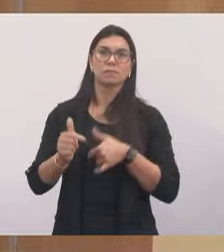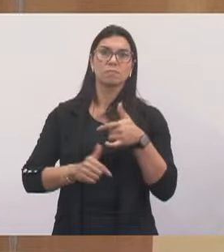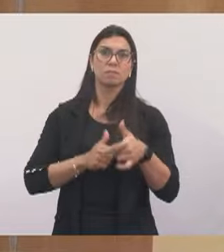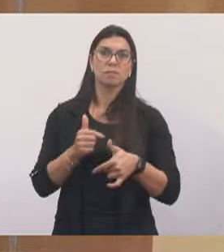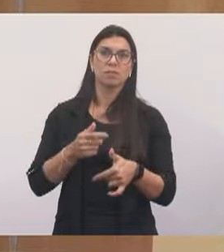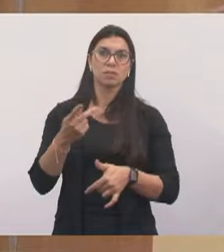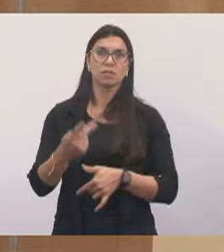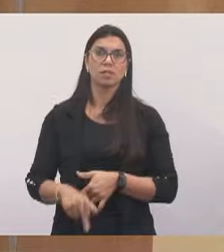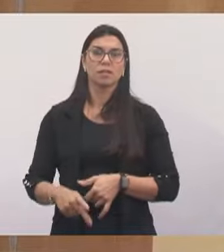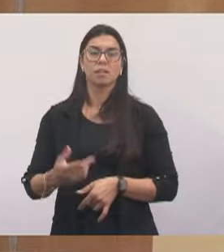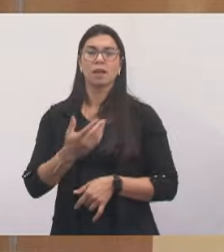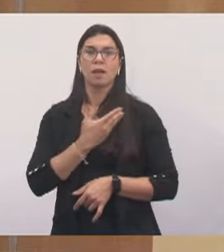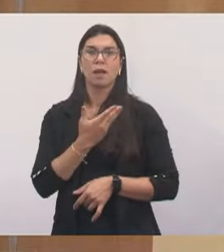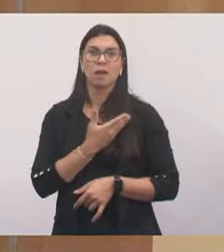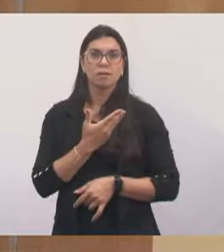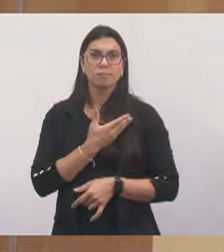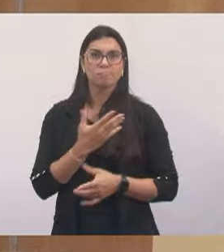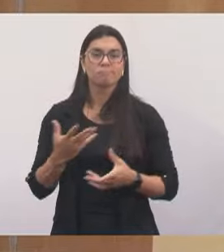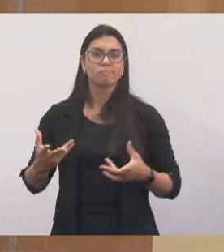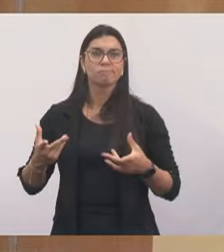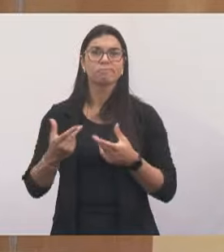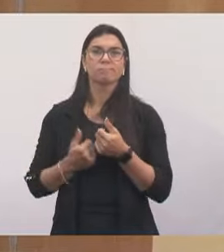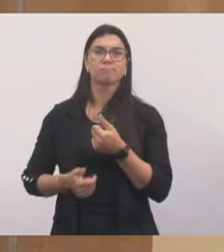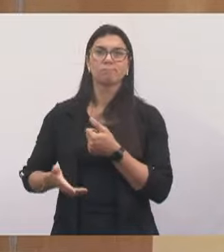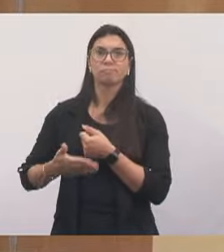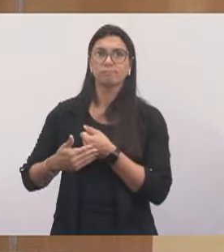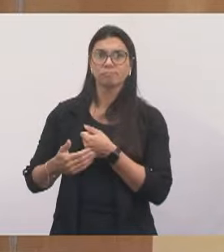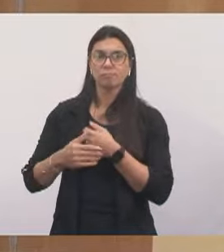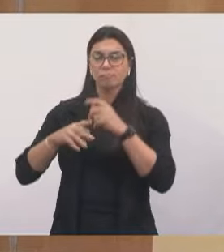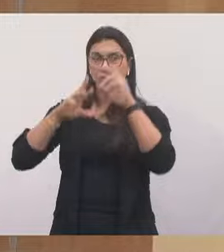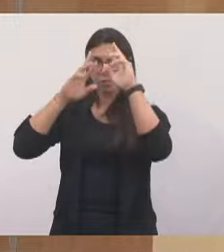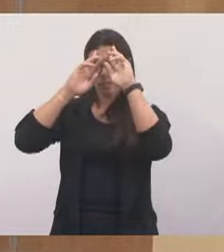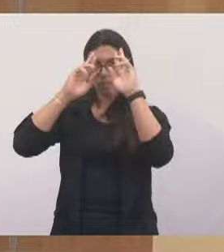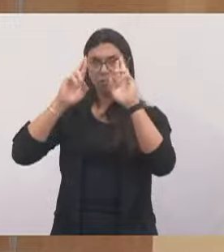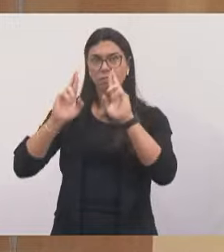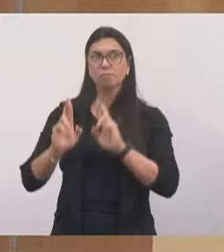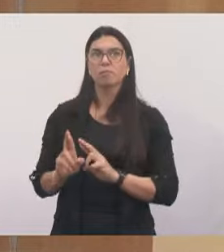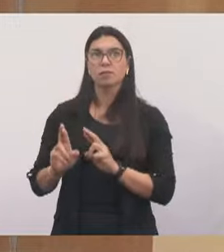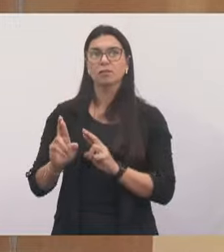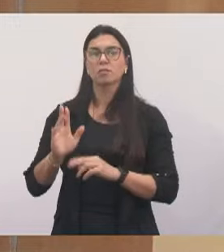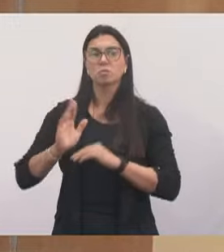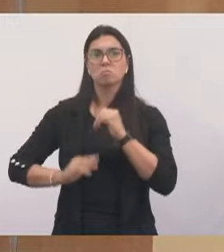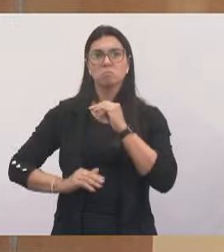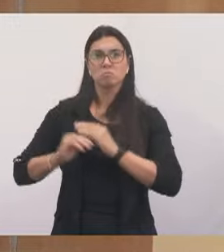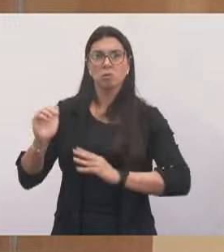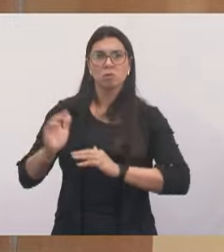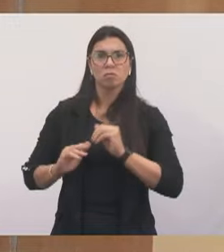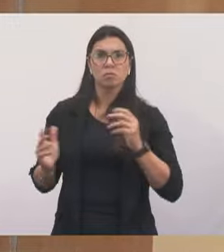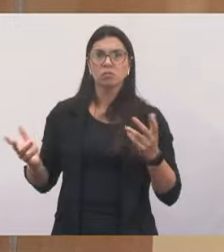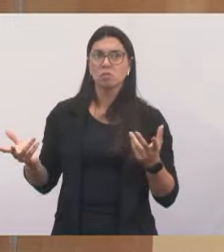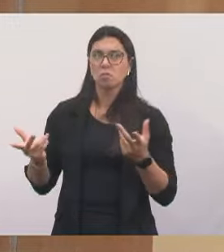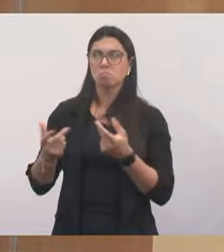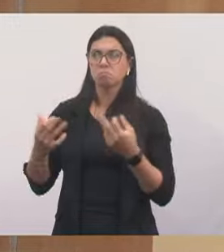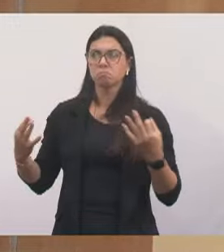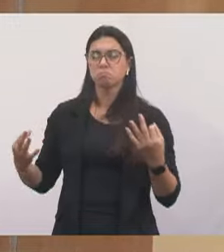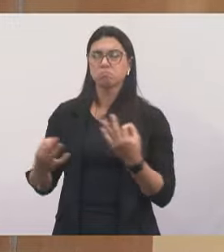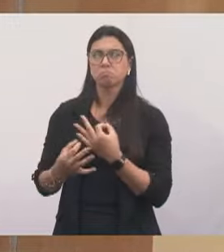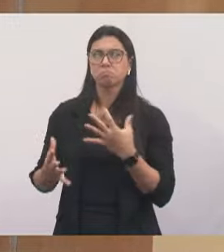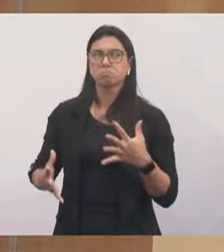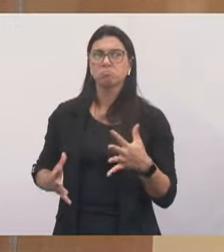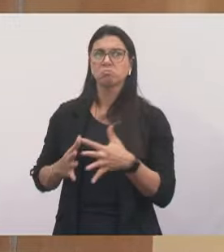3 anos de uma grande amizade, de um grande carinho, grande respeito, de um profissionalismo sem